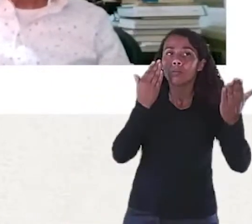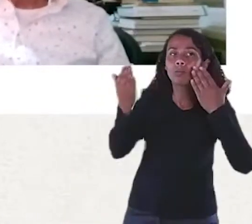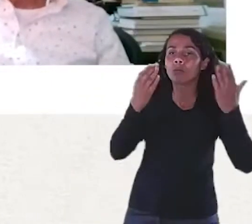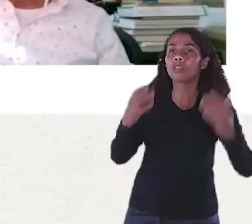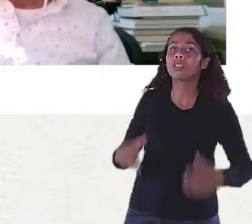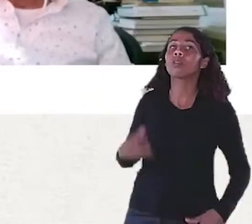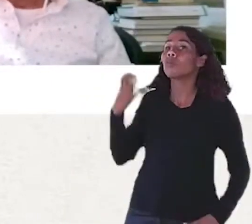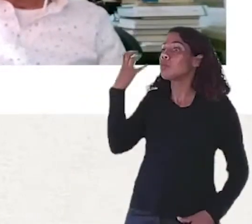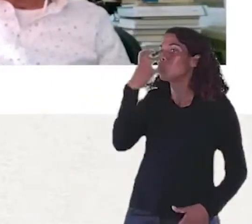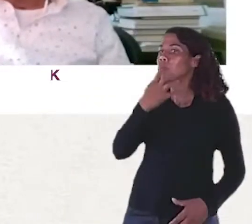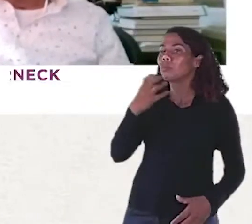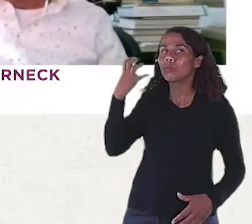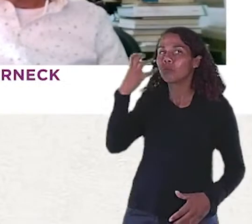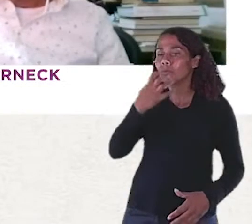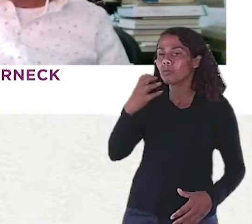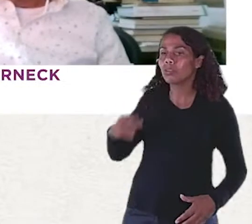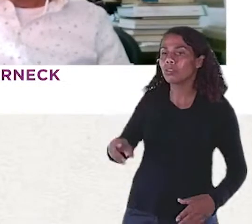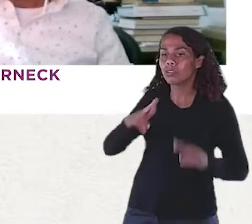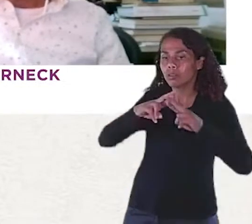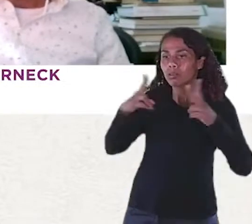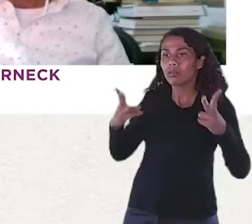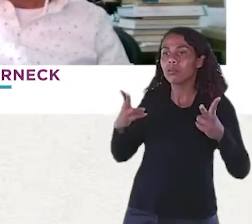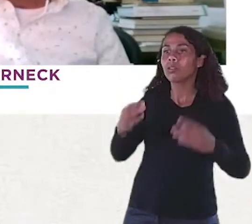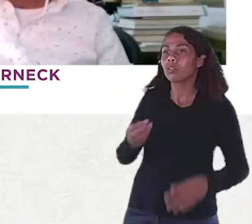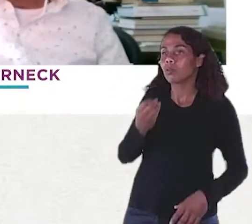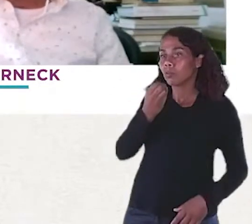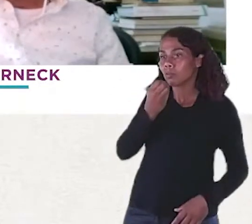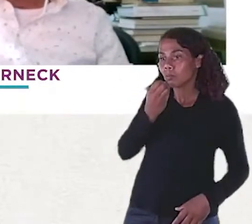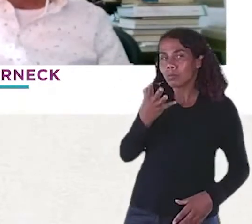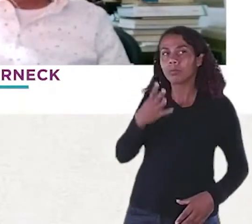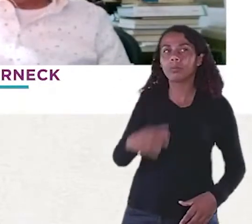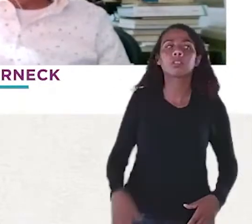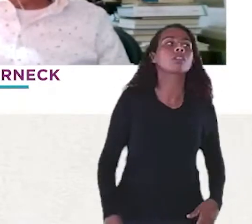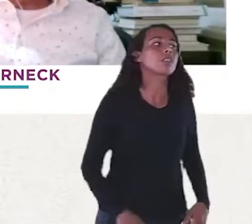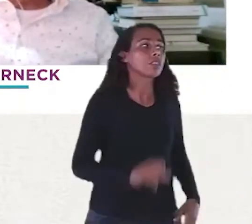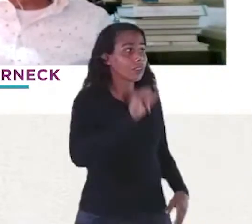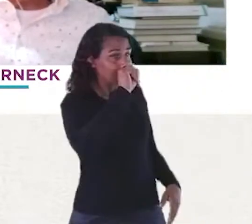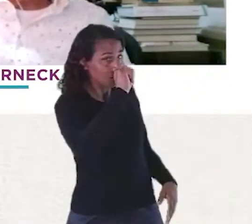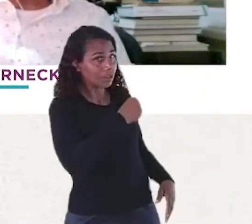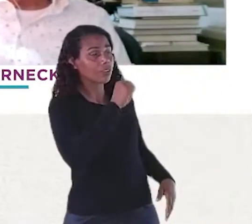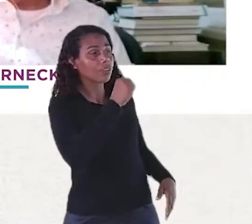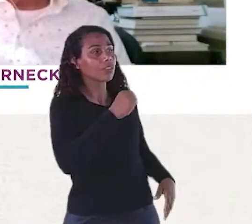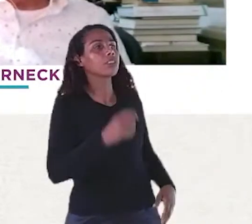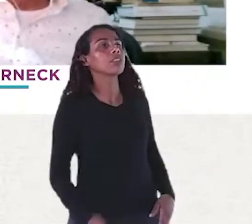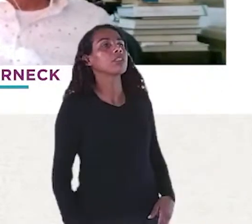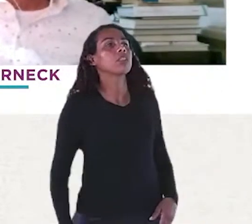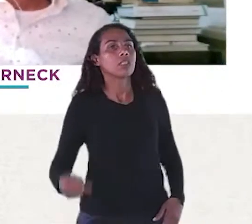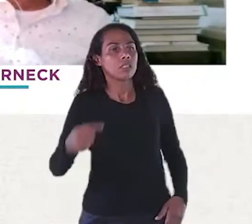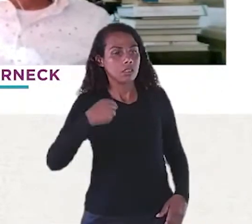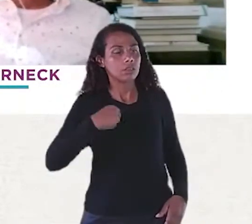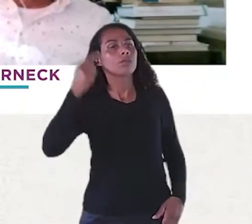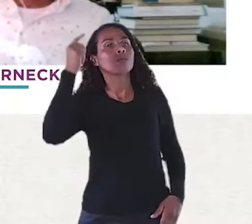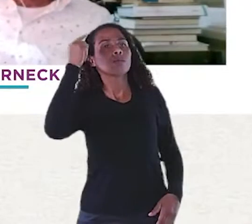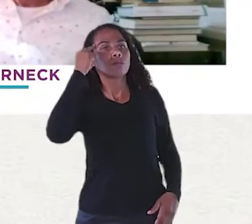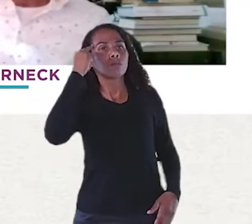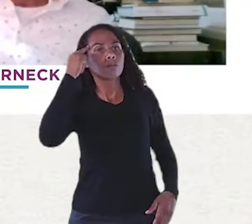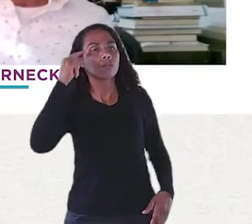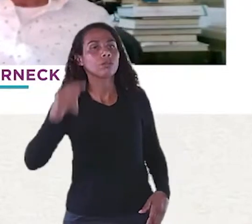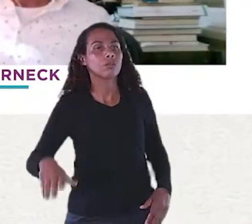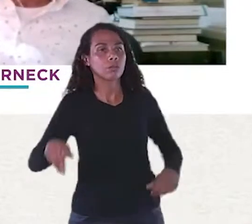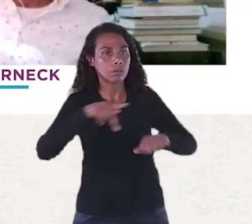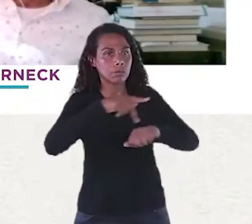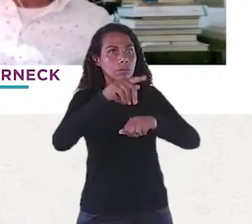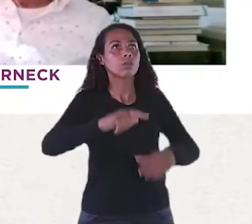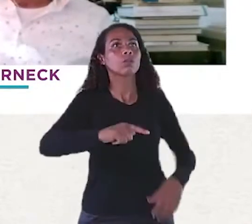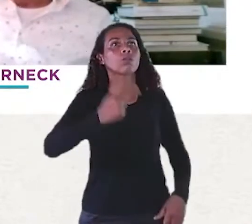Sabe? Tem uma... eu sempre penso muito no Brodsky, Joseph Brodsky, um poeta russo,